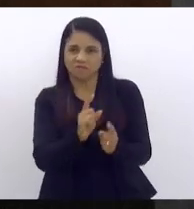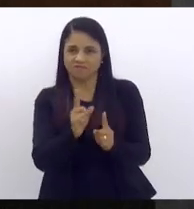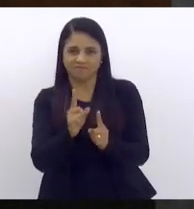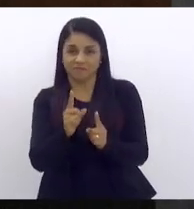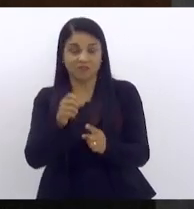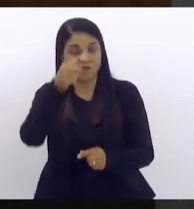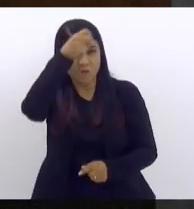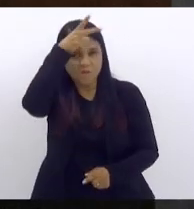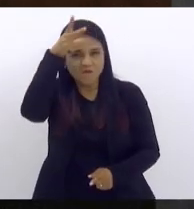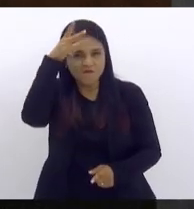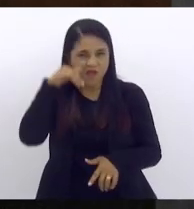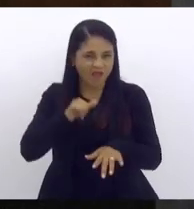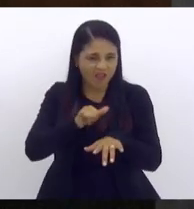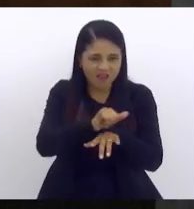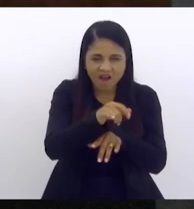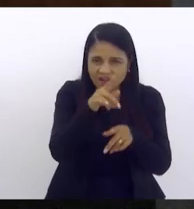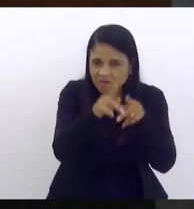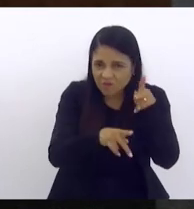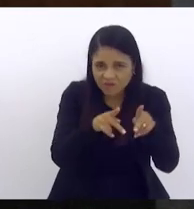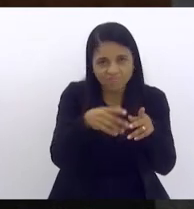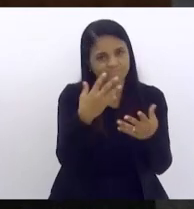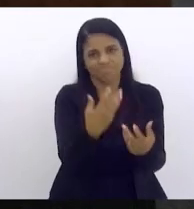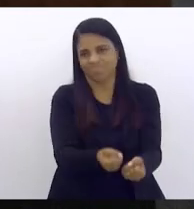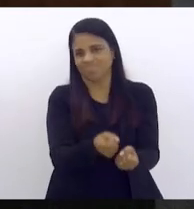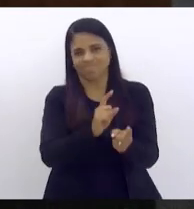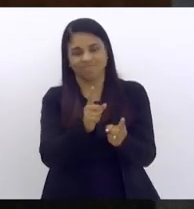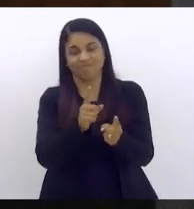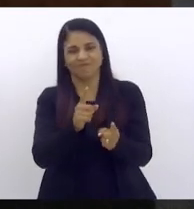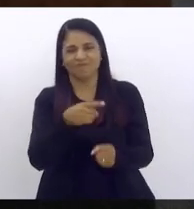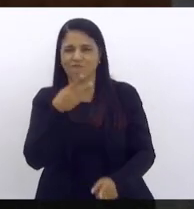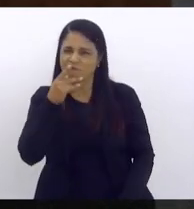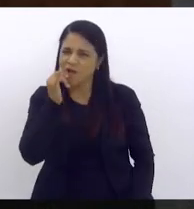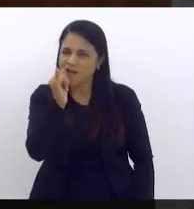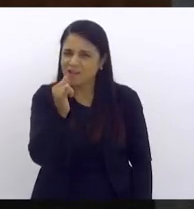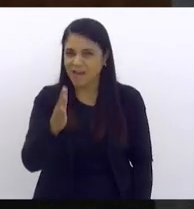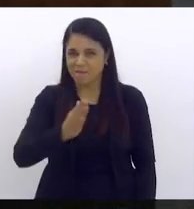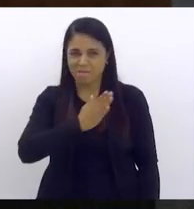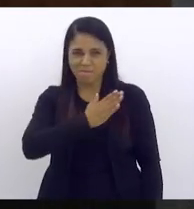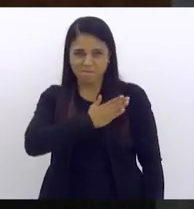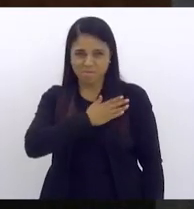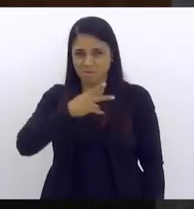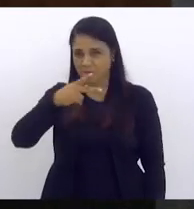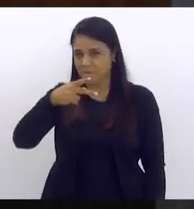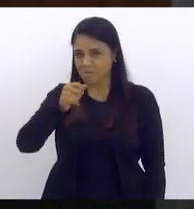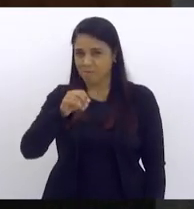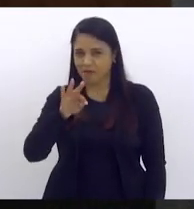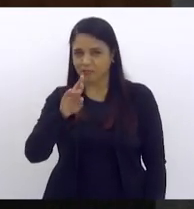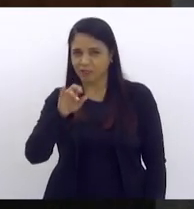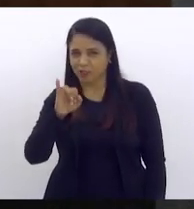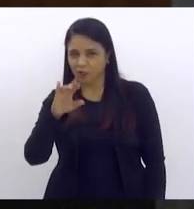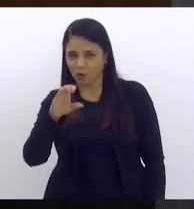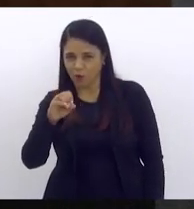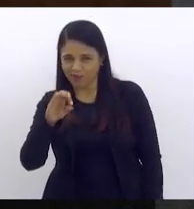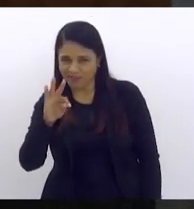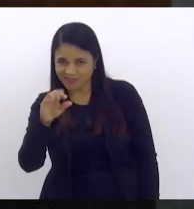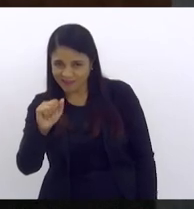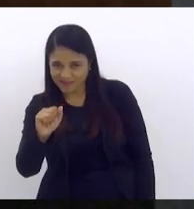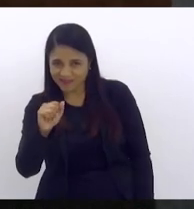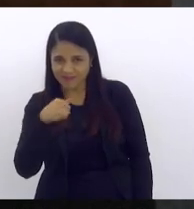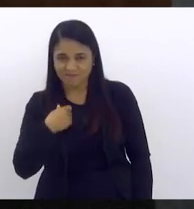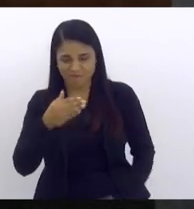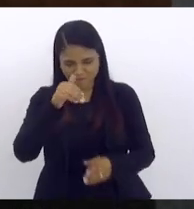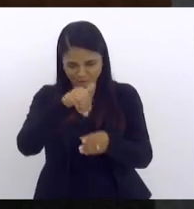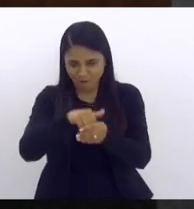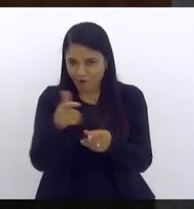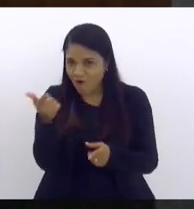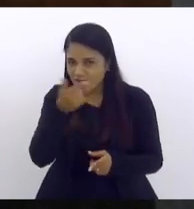prefeito engane a população dizendo que ele é patriota somente para levar os votos. Porque ele é um em carne com